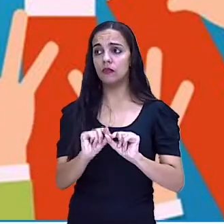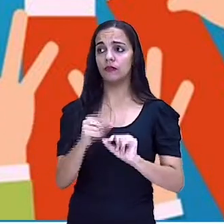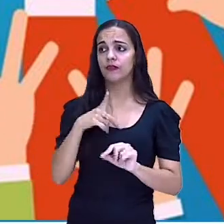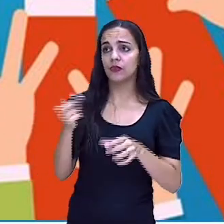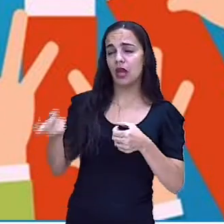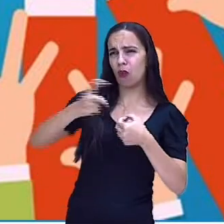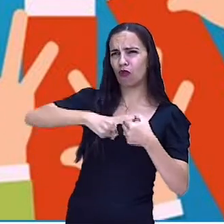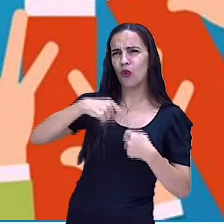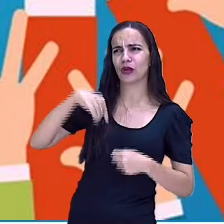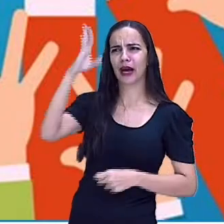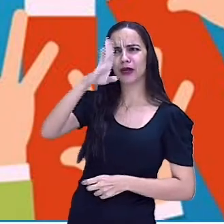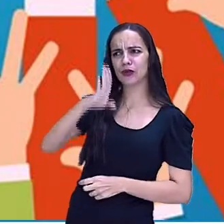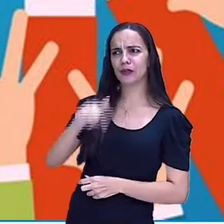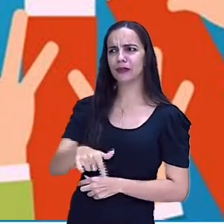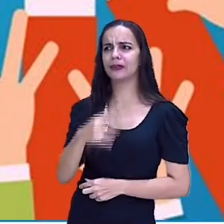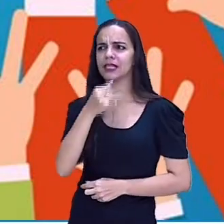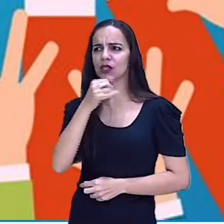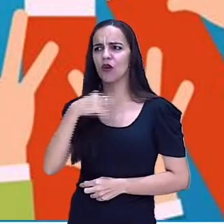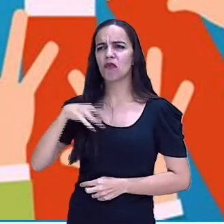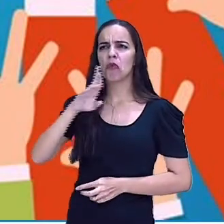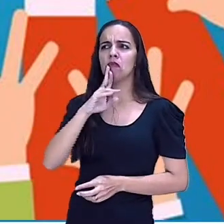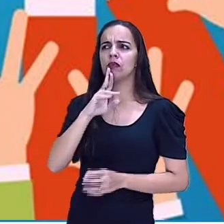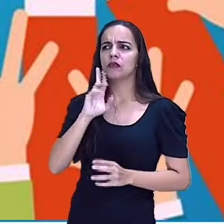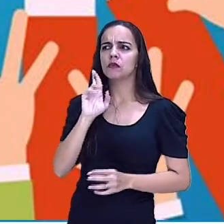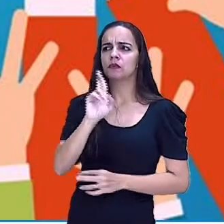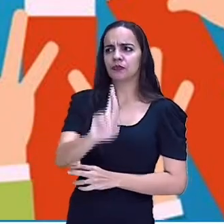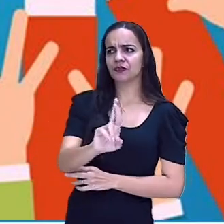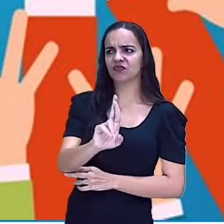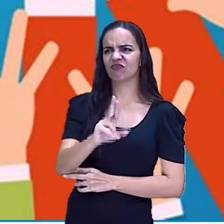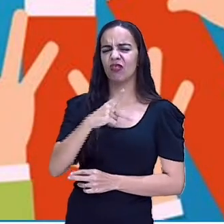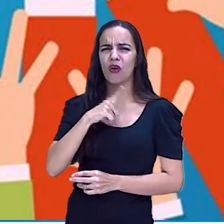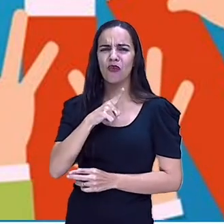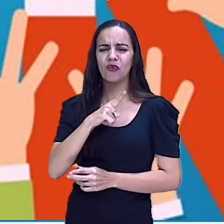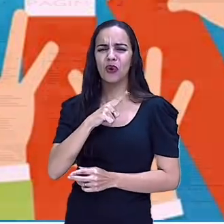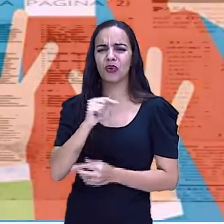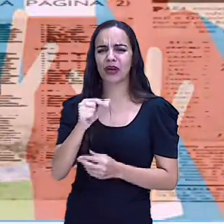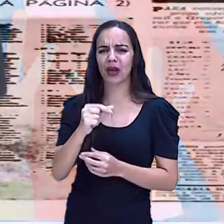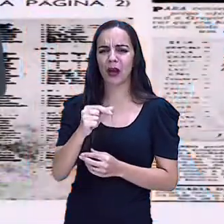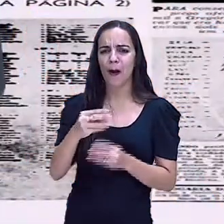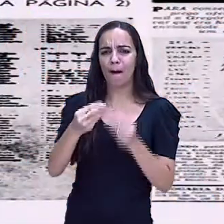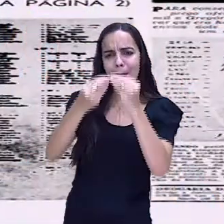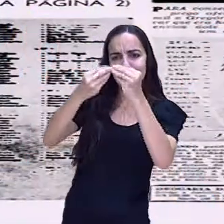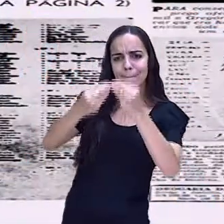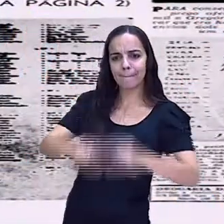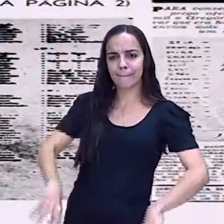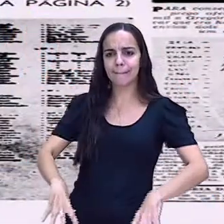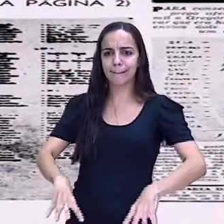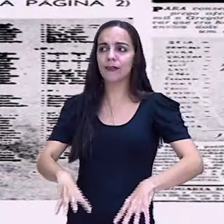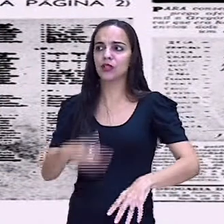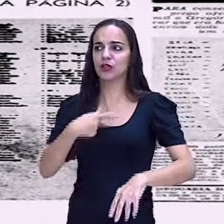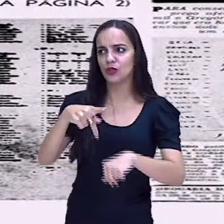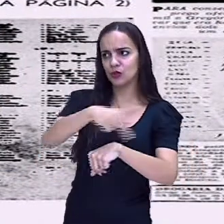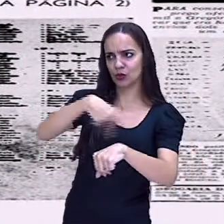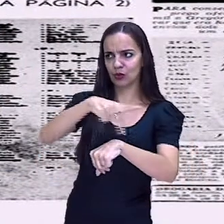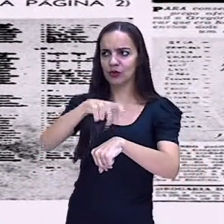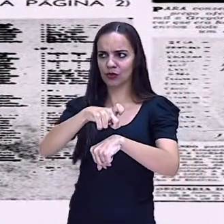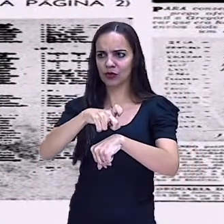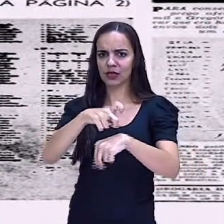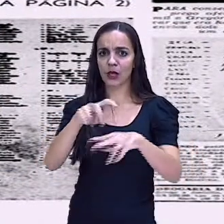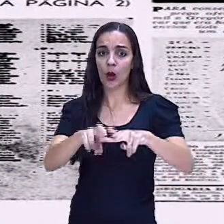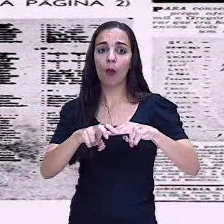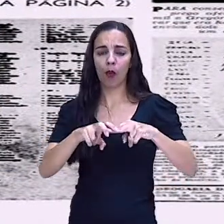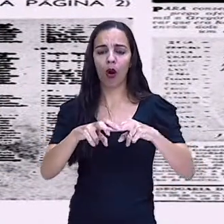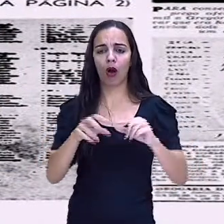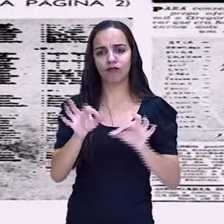no Brasil foi resultado direto do desgaste do regime ditatorial instalado por